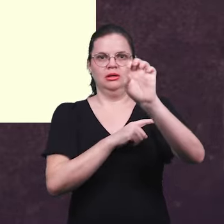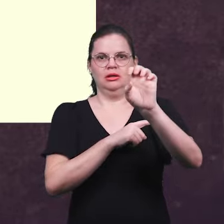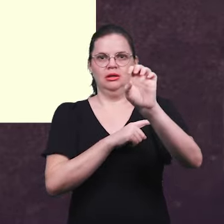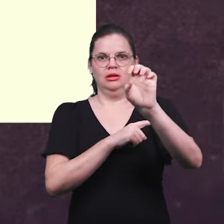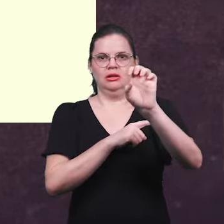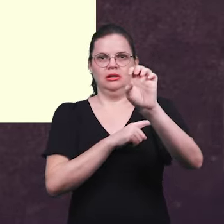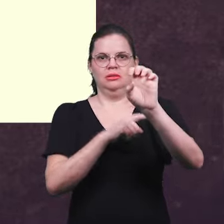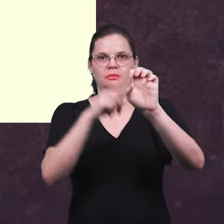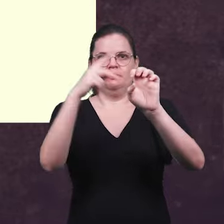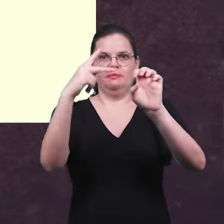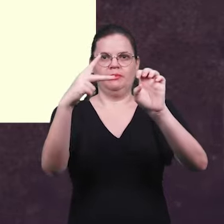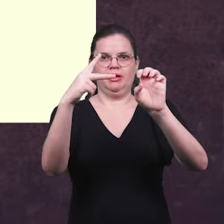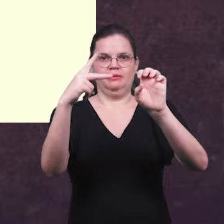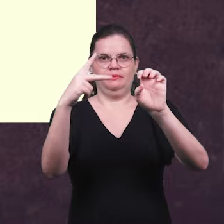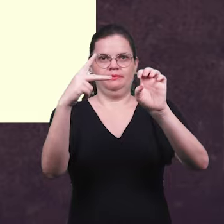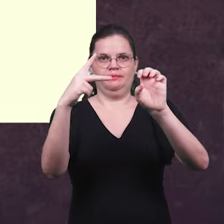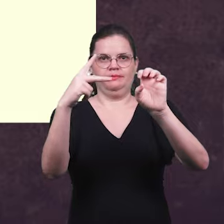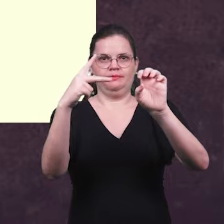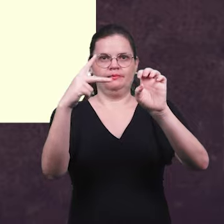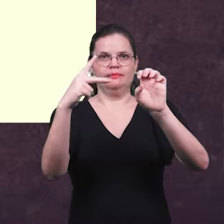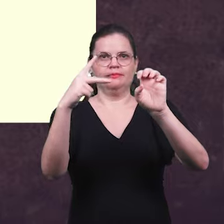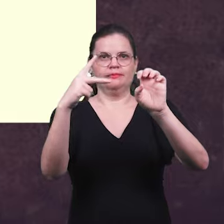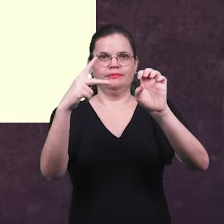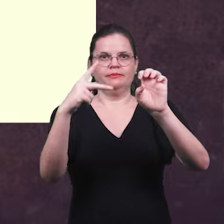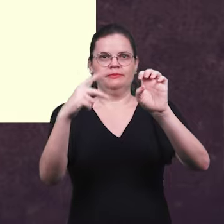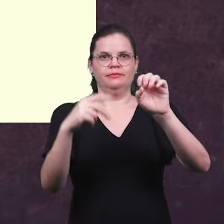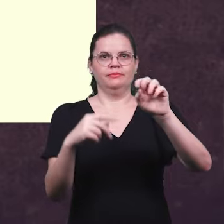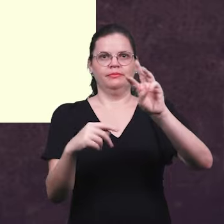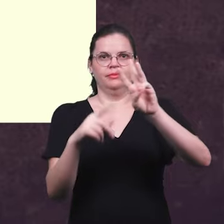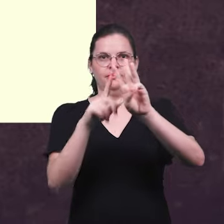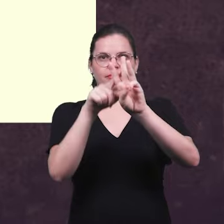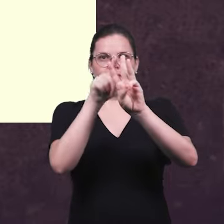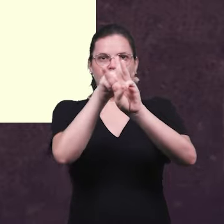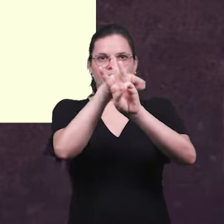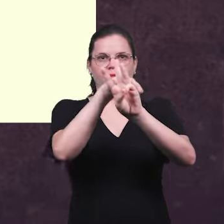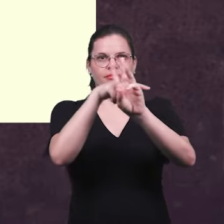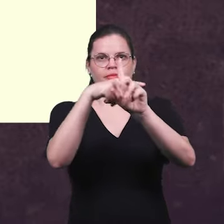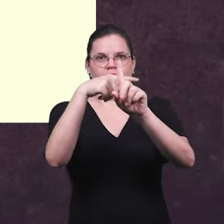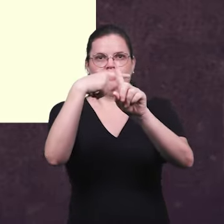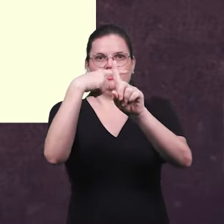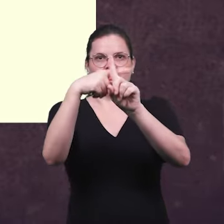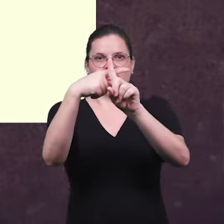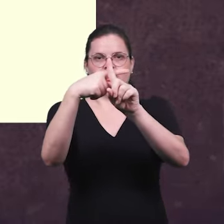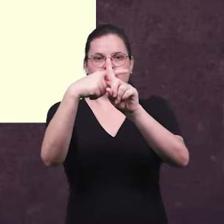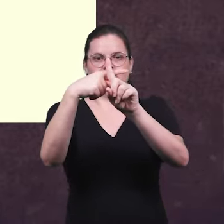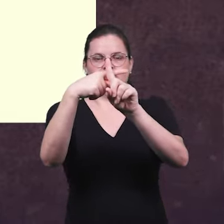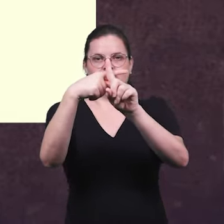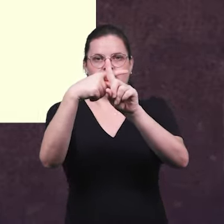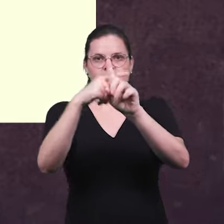P maiúsculo, que eram letras maiúsculas, não é? Então, era o Ki cortado pelo Rho.